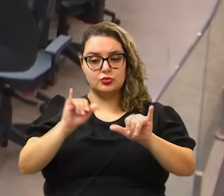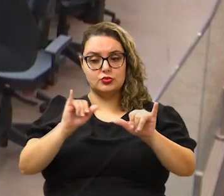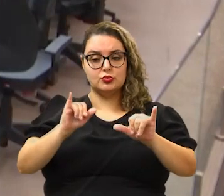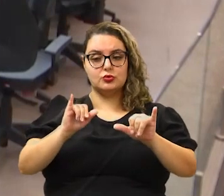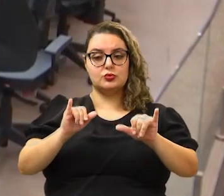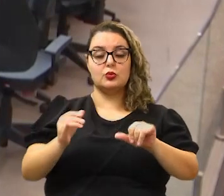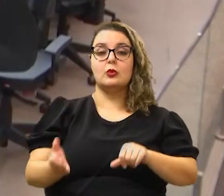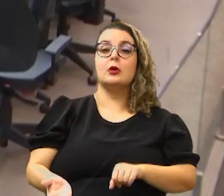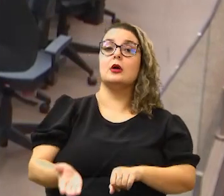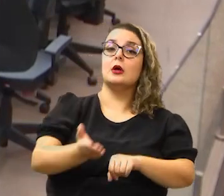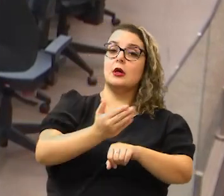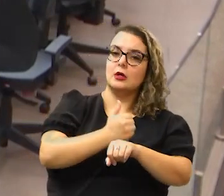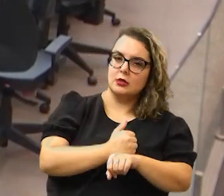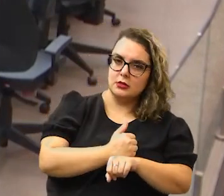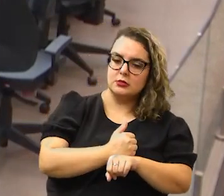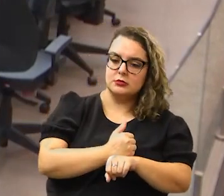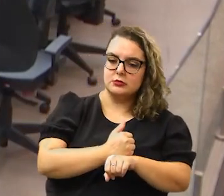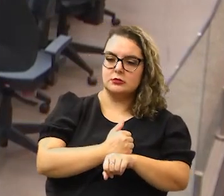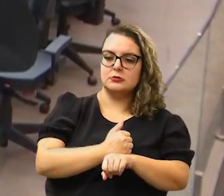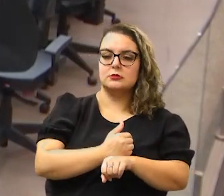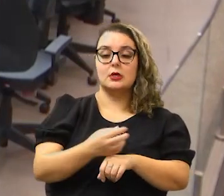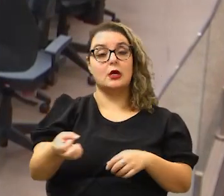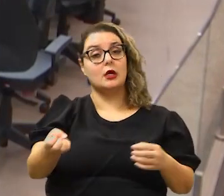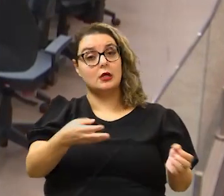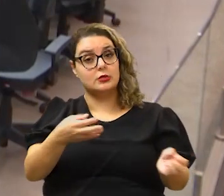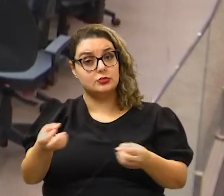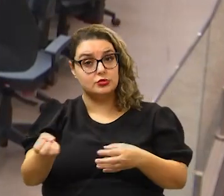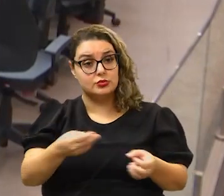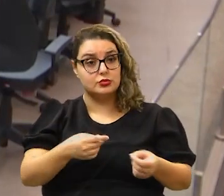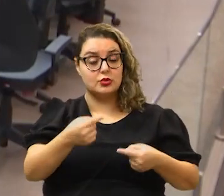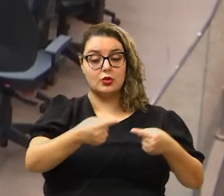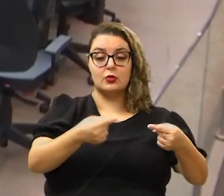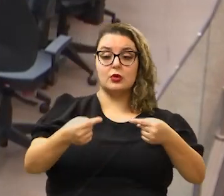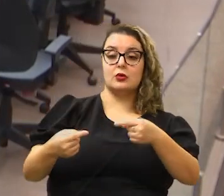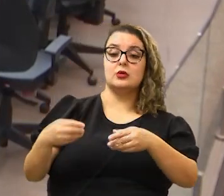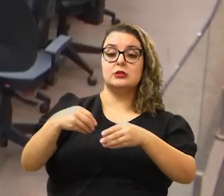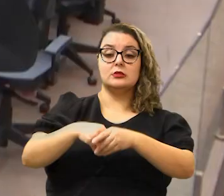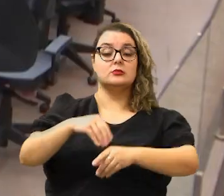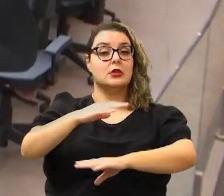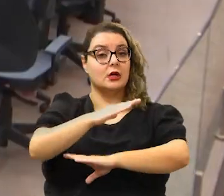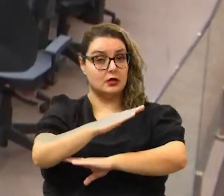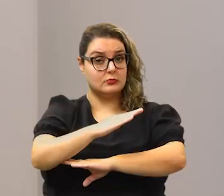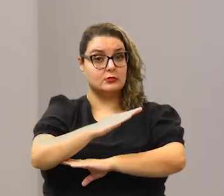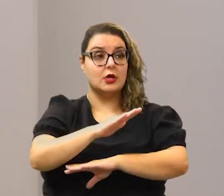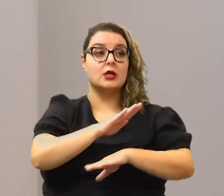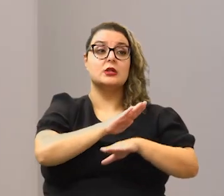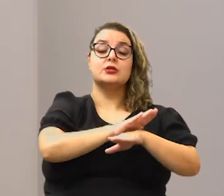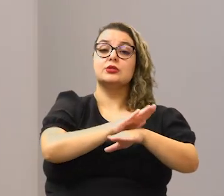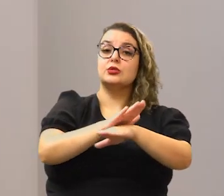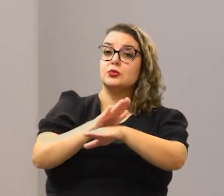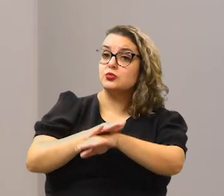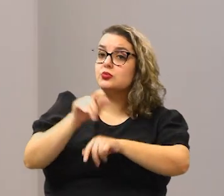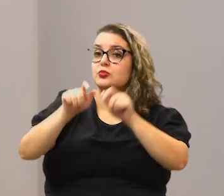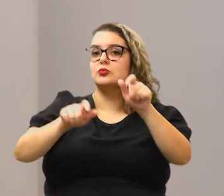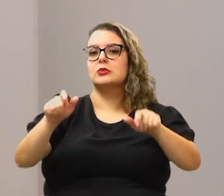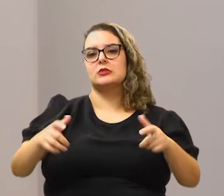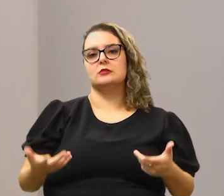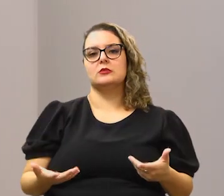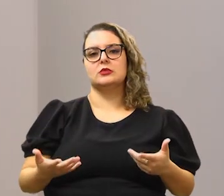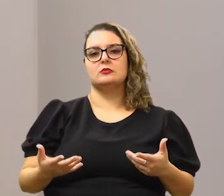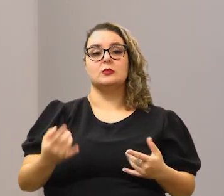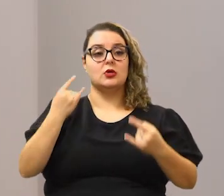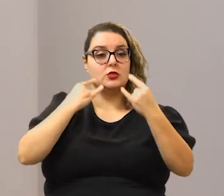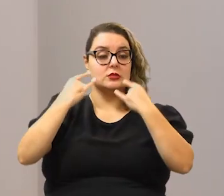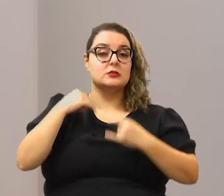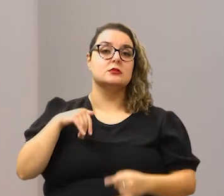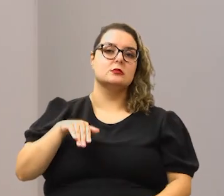que foi discutido na Câmara e isso ajuda as pessoas a se interessarem mais por essa participação.